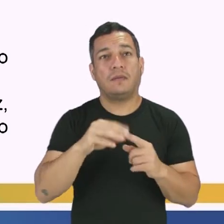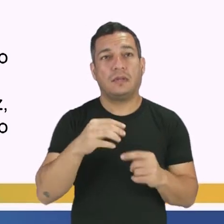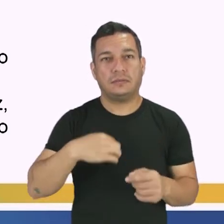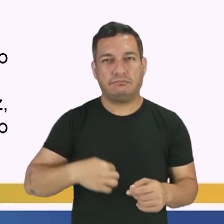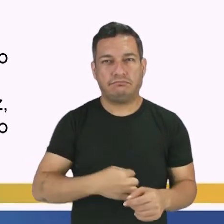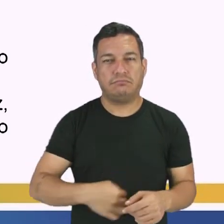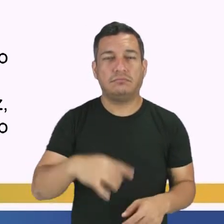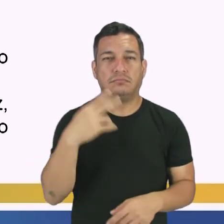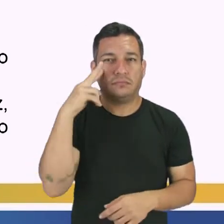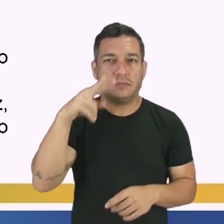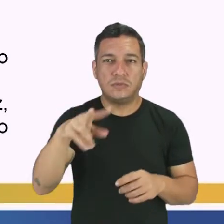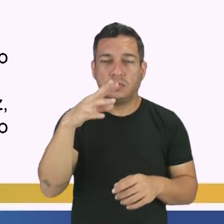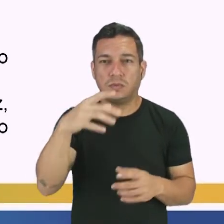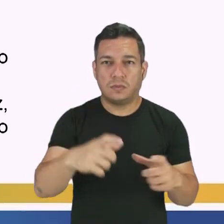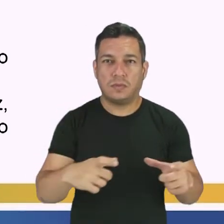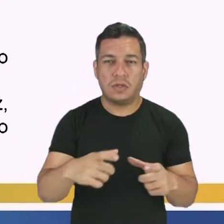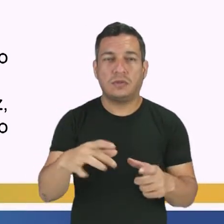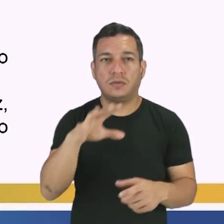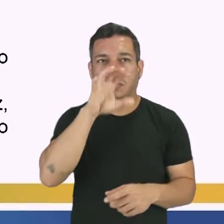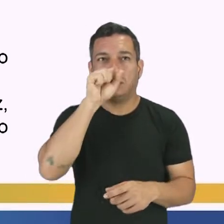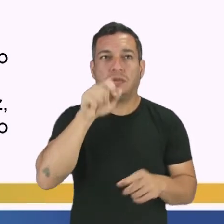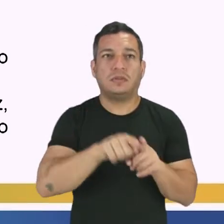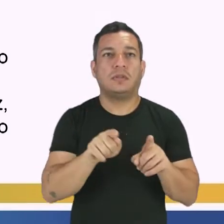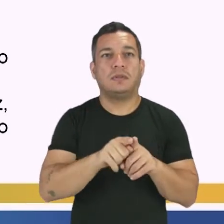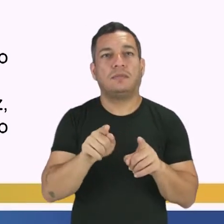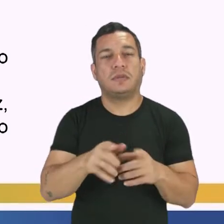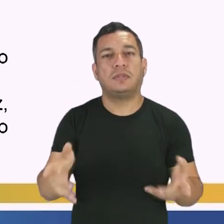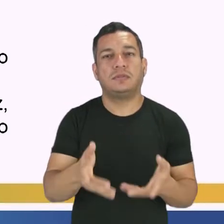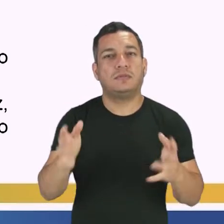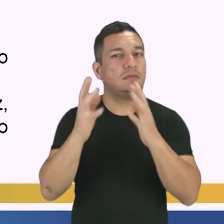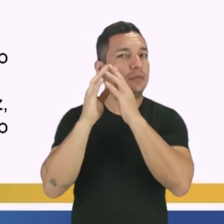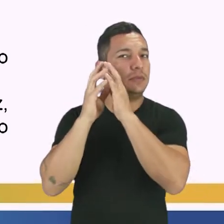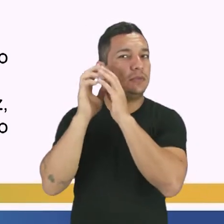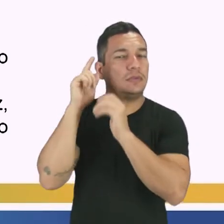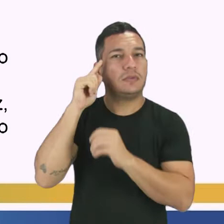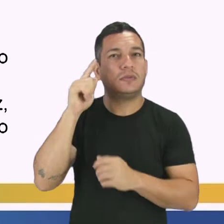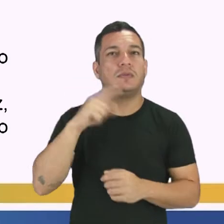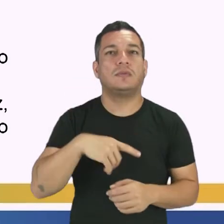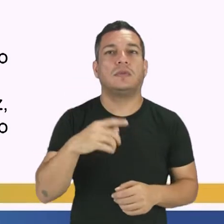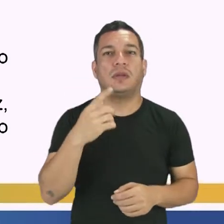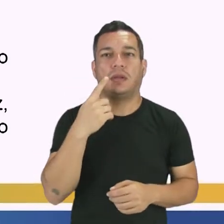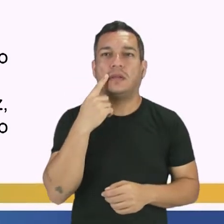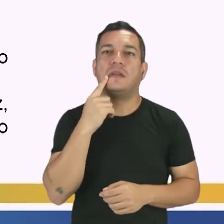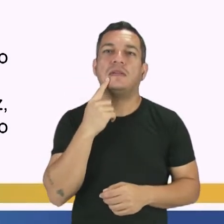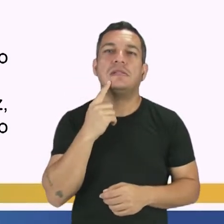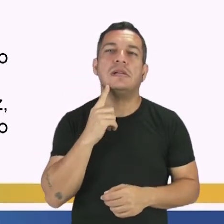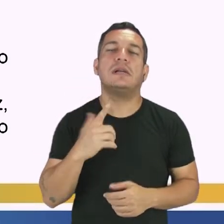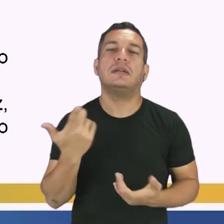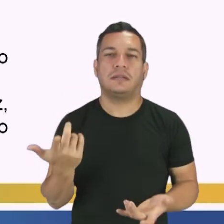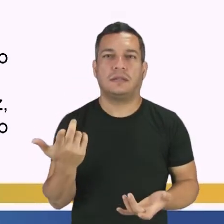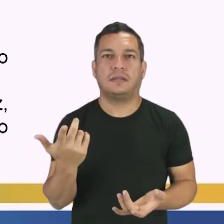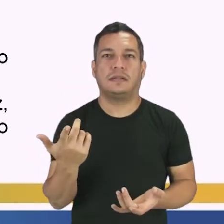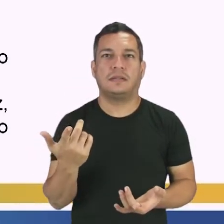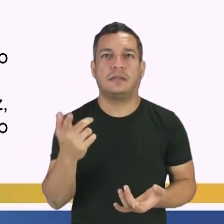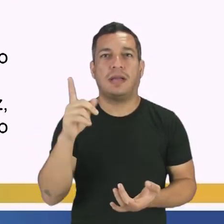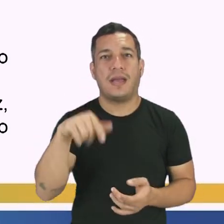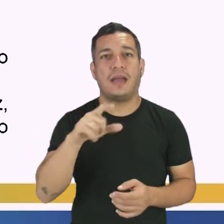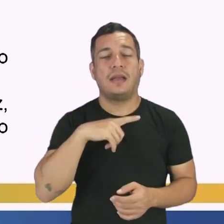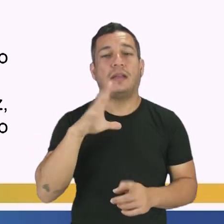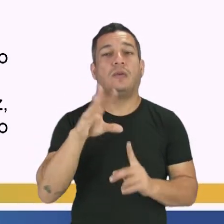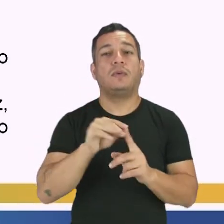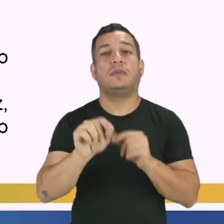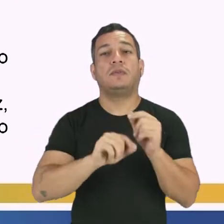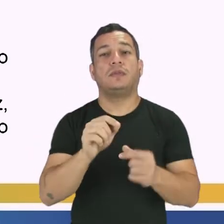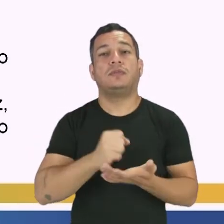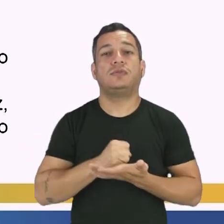e seu cheiro estimulam o cérebro, que por sua vez aciona as glândulas produtoras de saliva, secreção que tem a